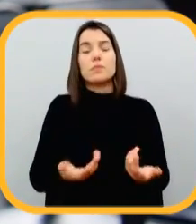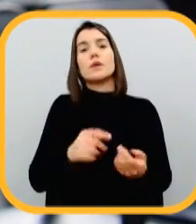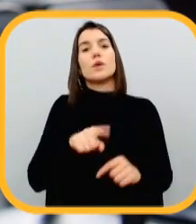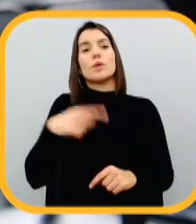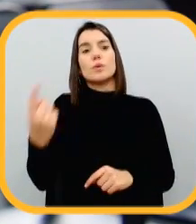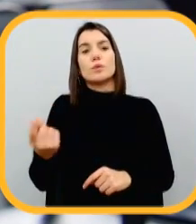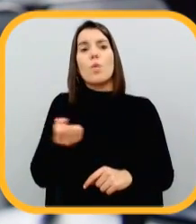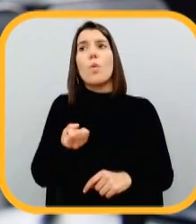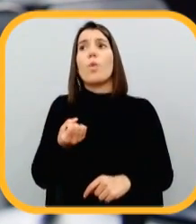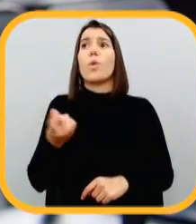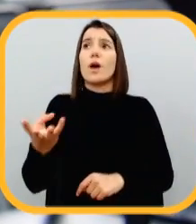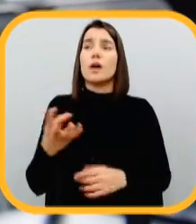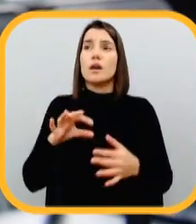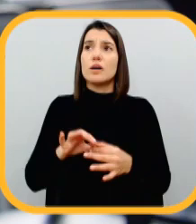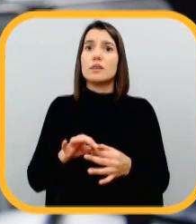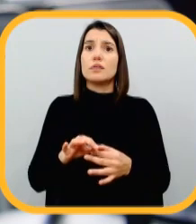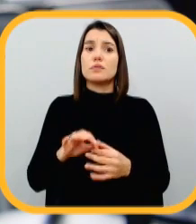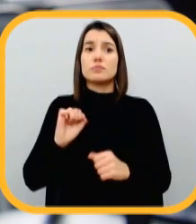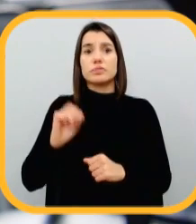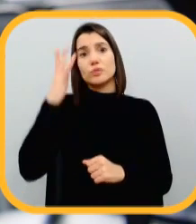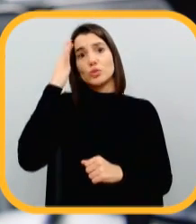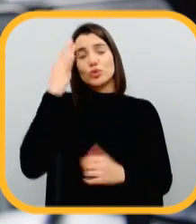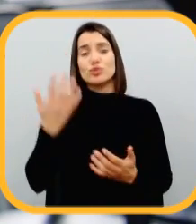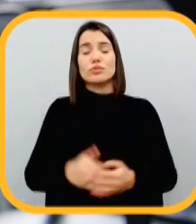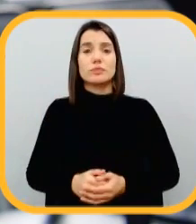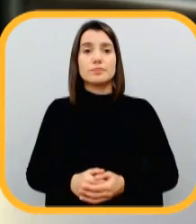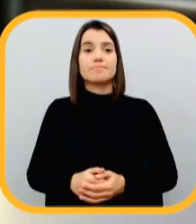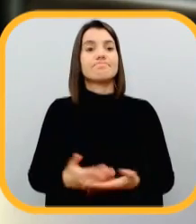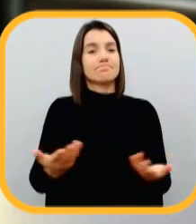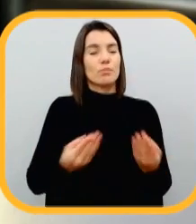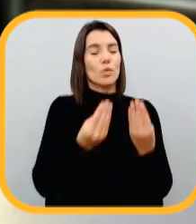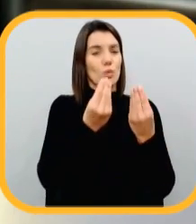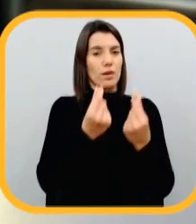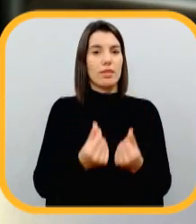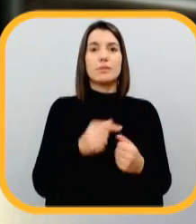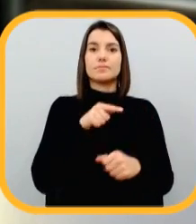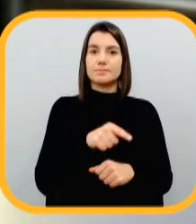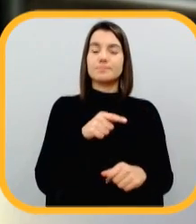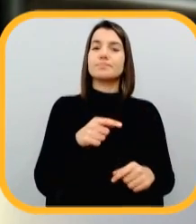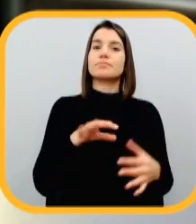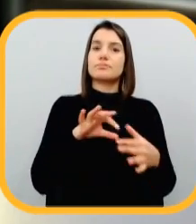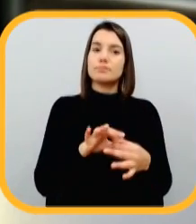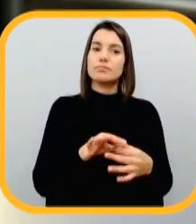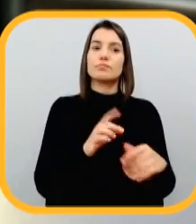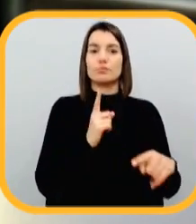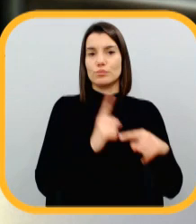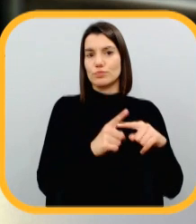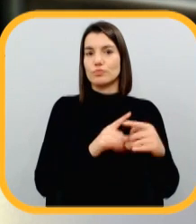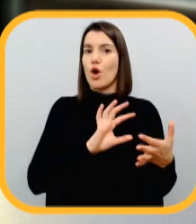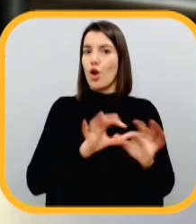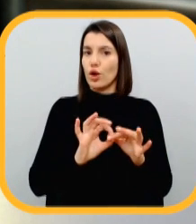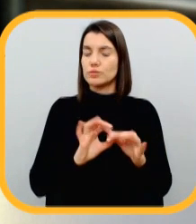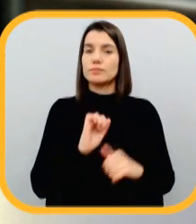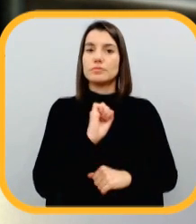género. Uma análise quantitativa há de ser feita em termos ordinais. A análise qualitativa assenta no positivismo